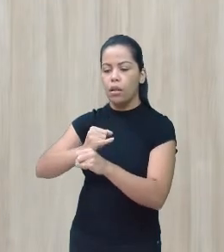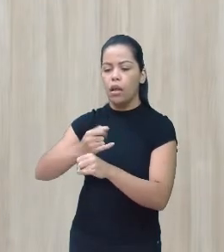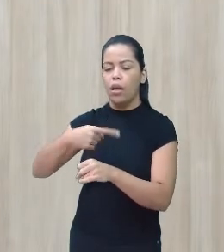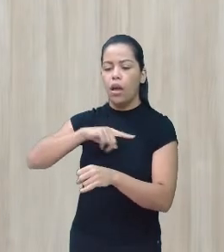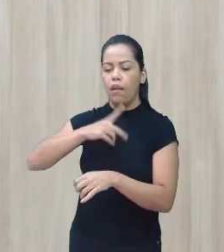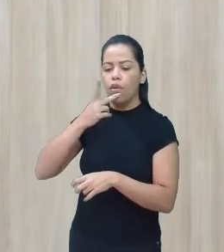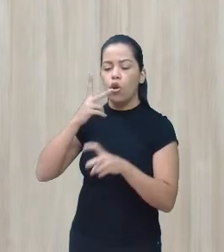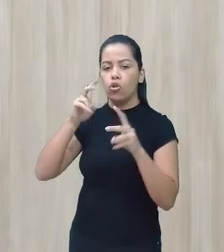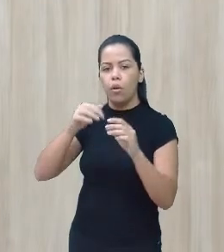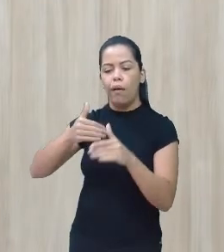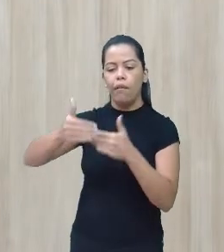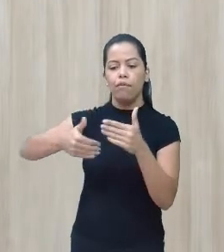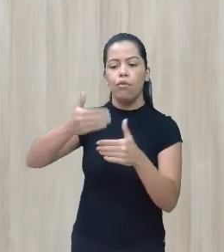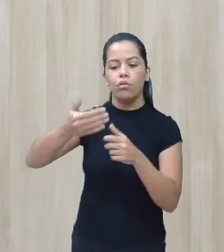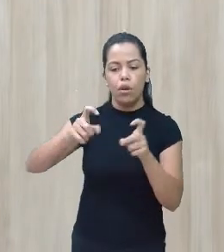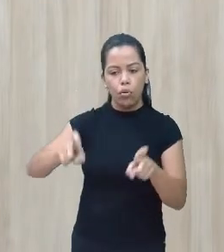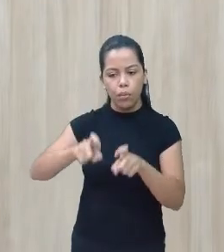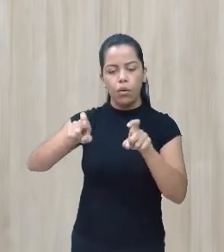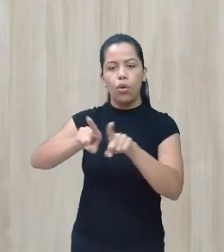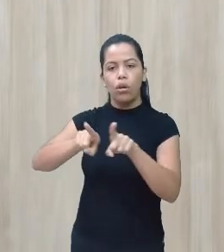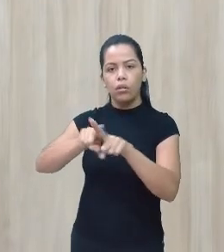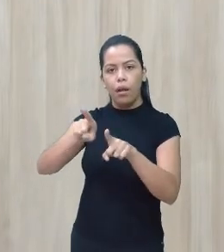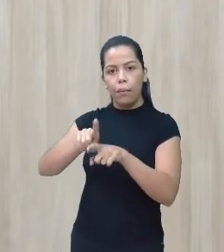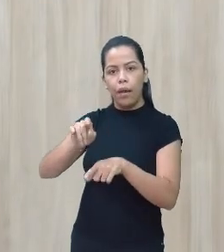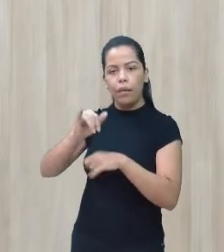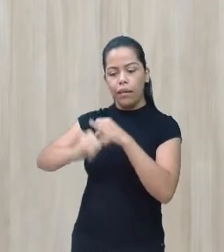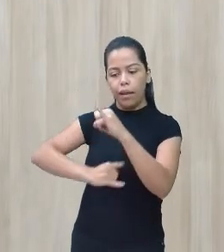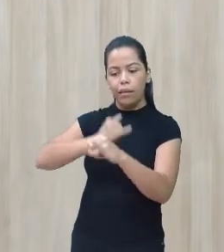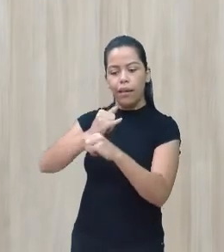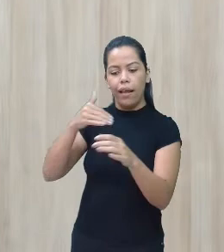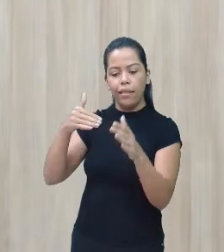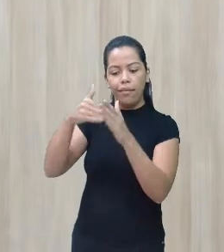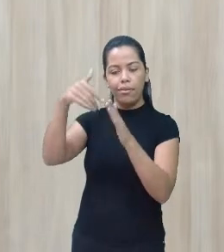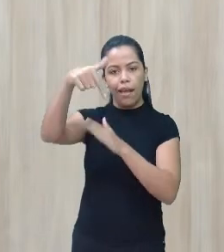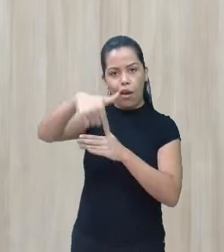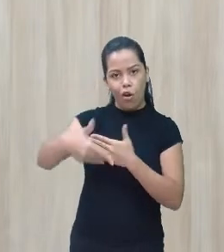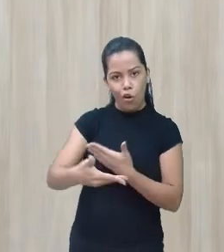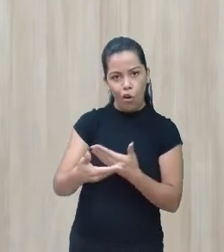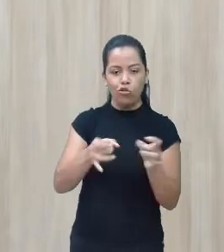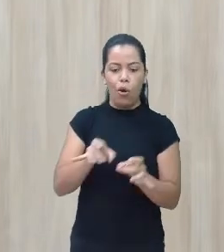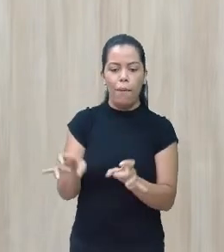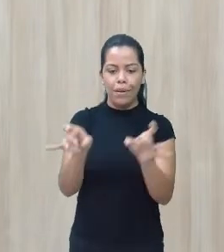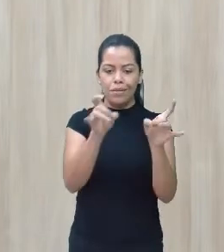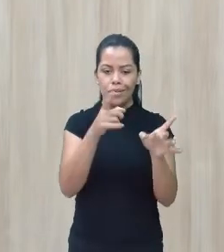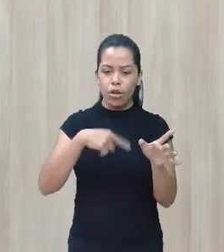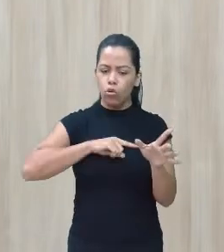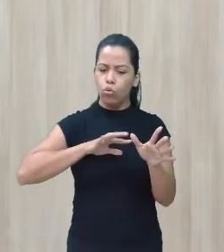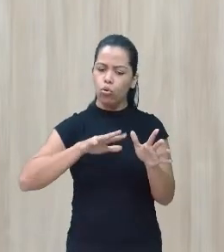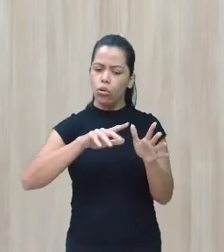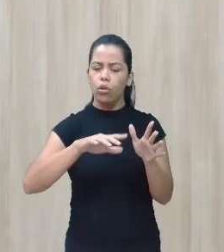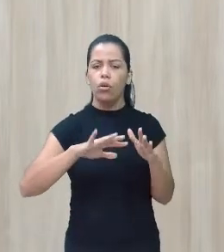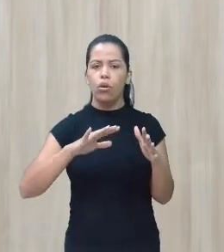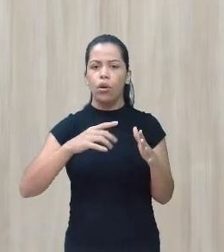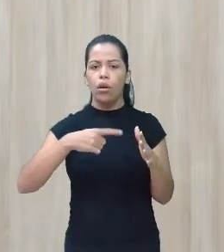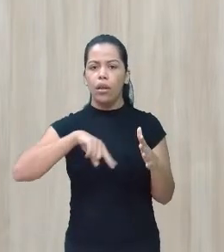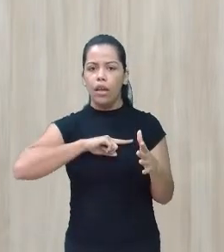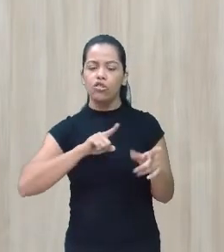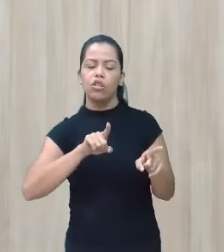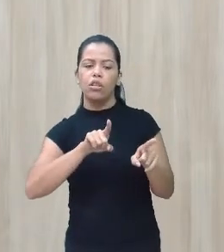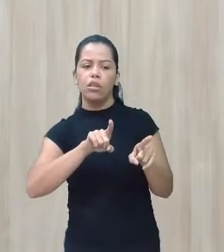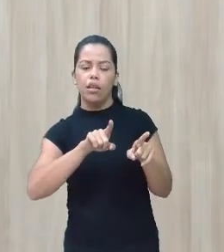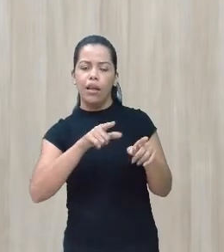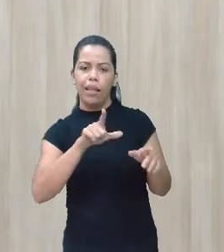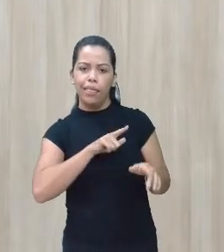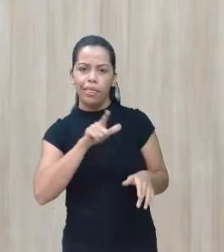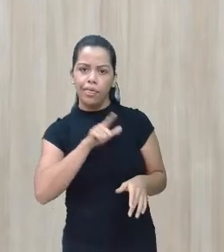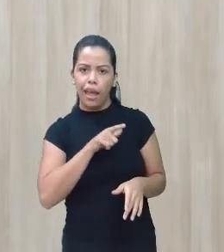da internet e como, até chegar nos dias de hoje, até a comercialização, até tudo que a gente tem em termos de